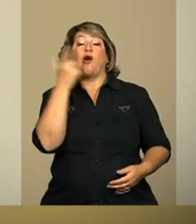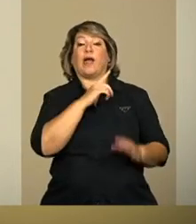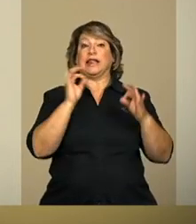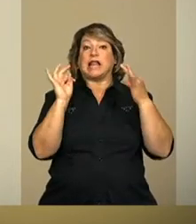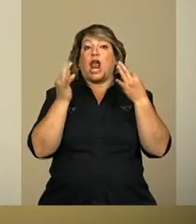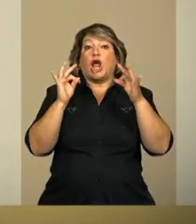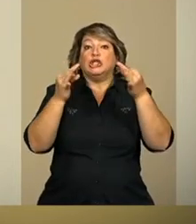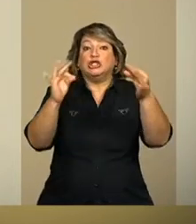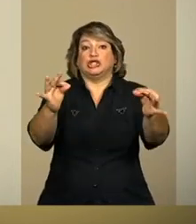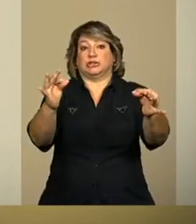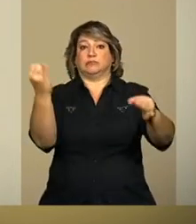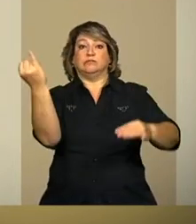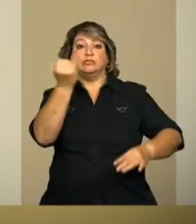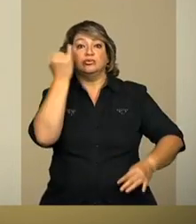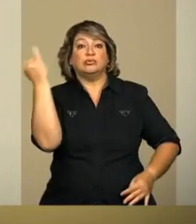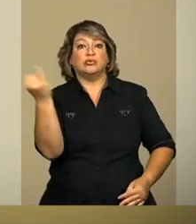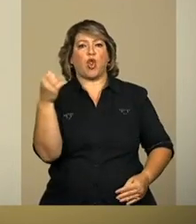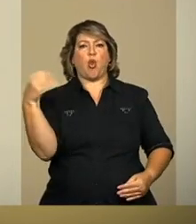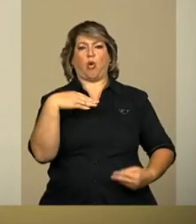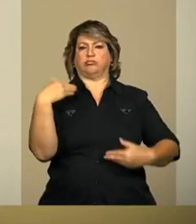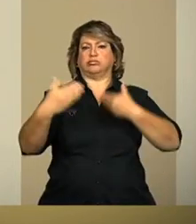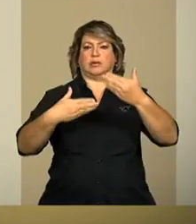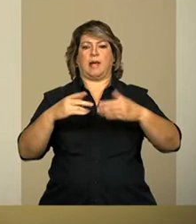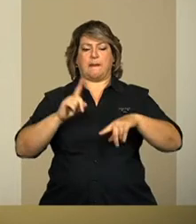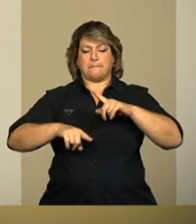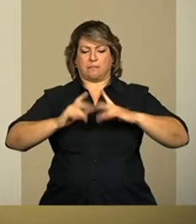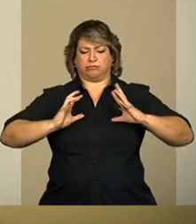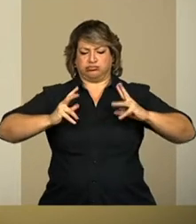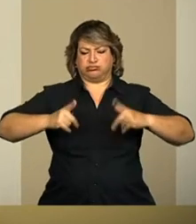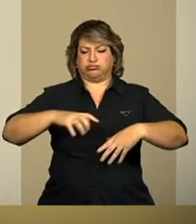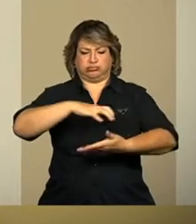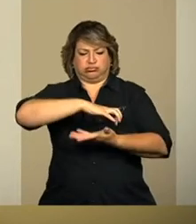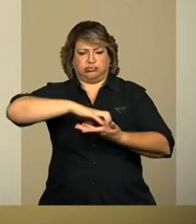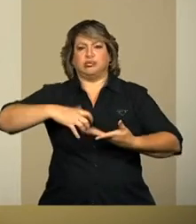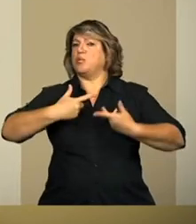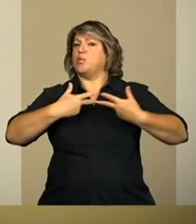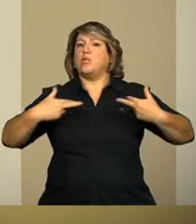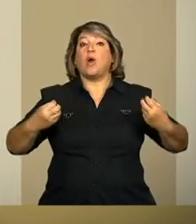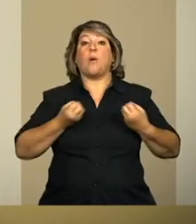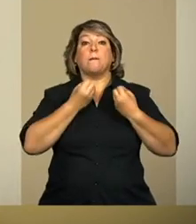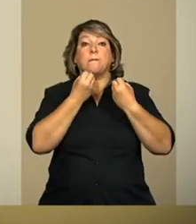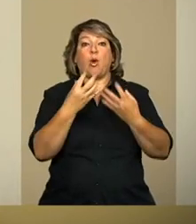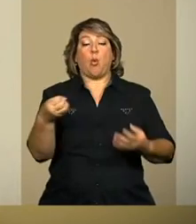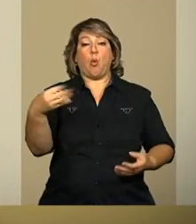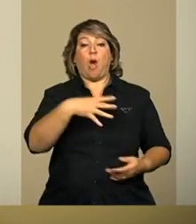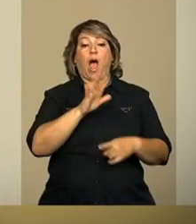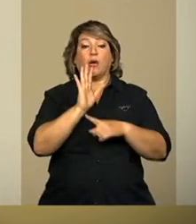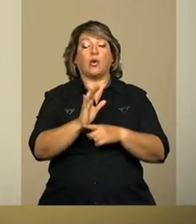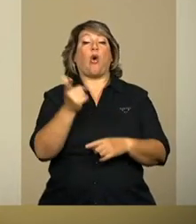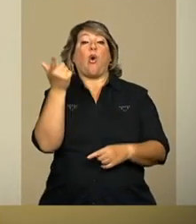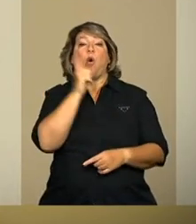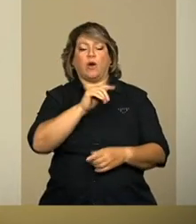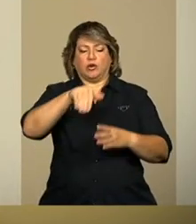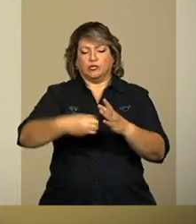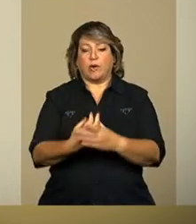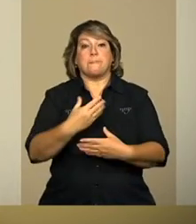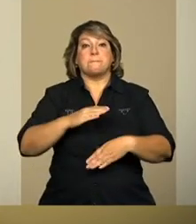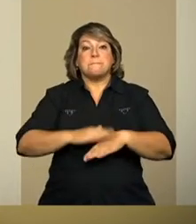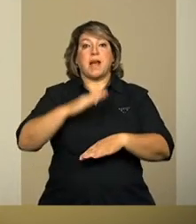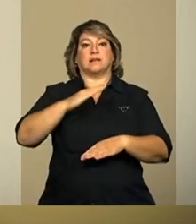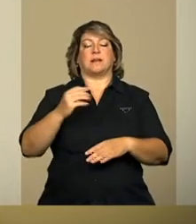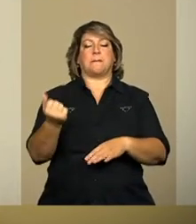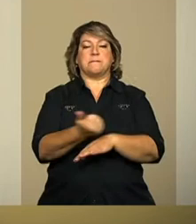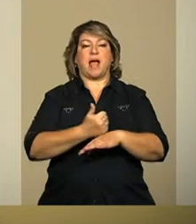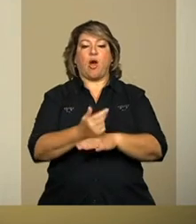tecnologia e ao uso de máquinas e equipamentos modernos no campo para que ele consiga produzir mais e melhor